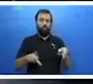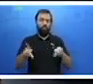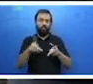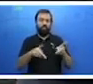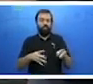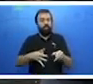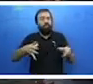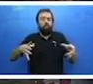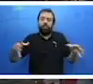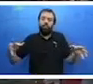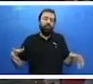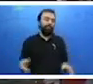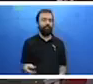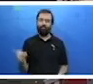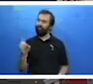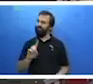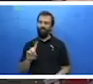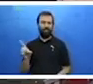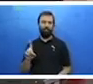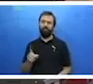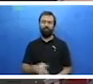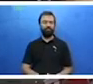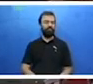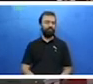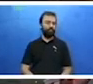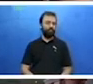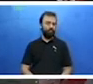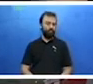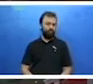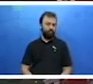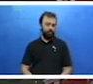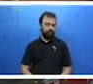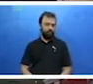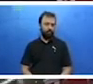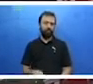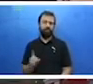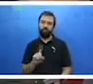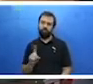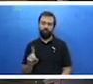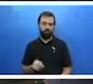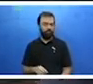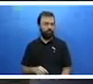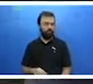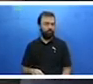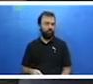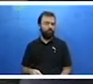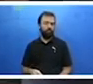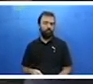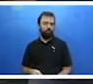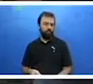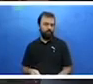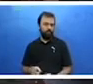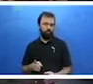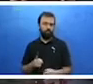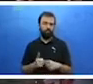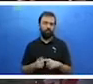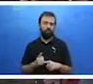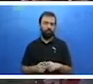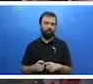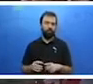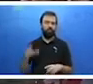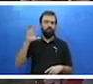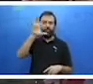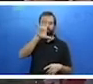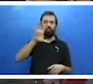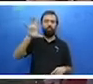população? Nós estamos vendo por aqui que não, né, pessoal? Então, não é possível afirmar isso, pois as regiões do